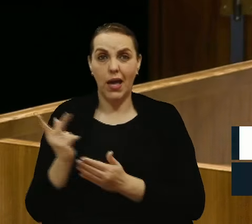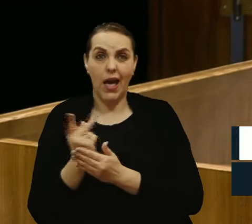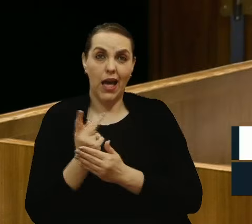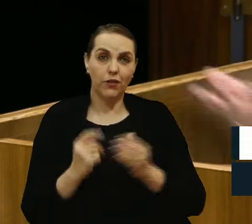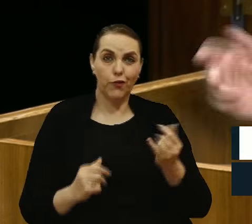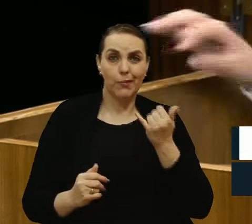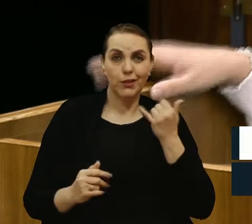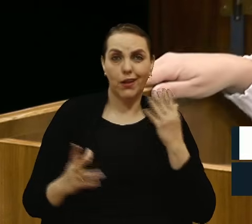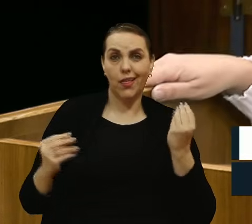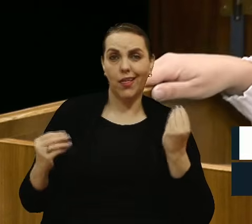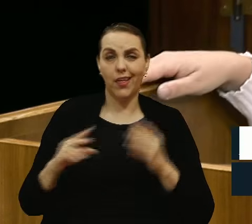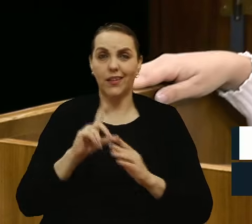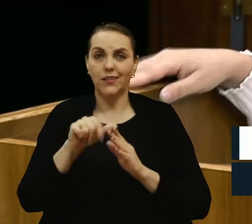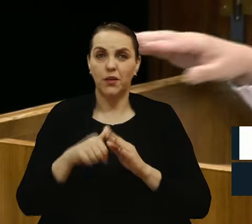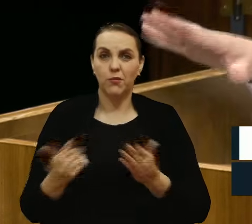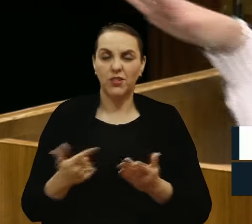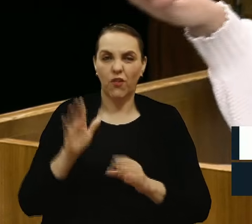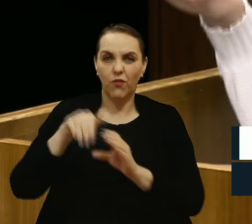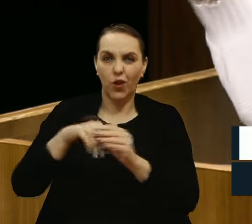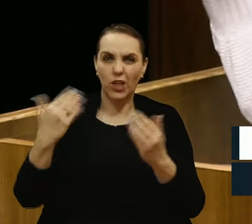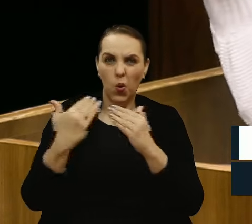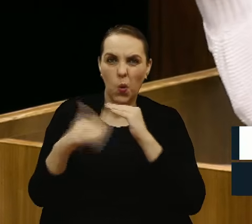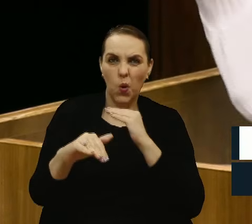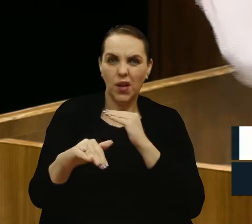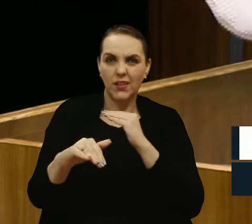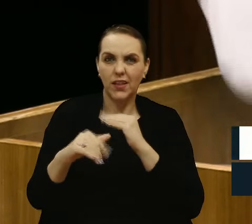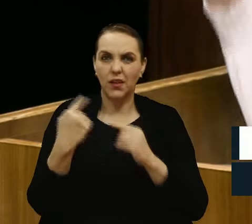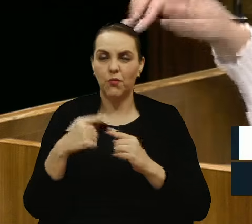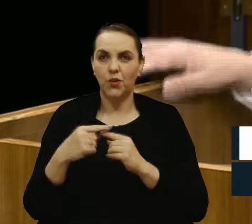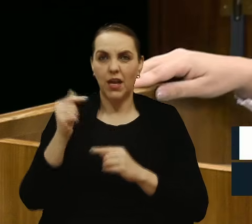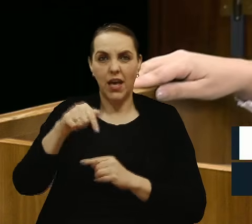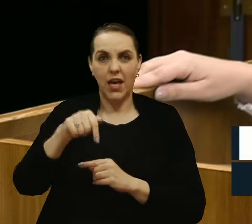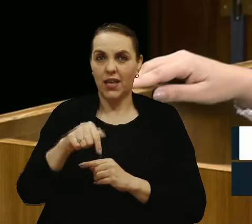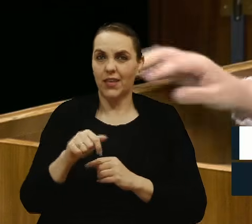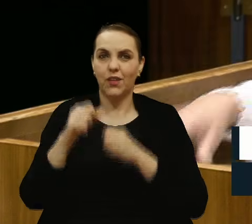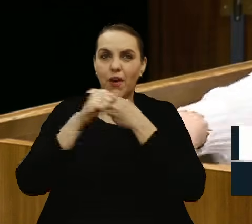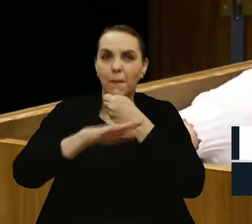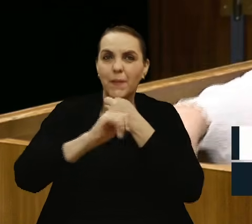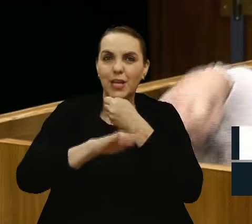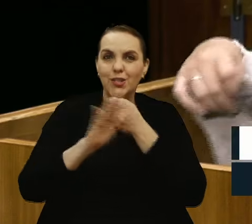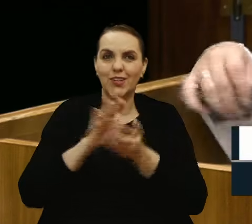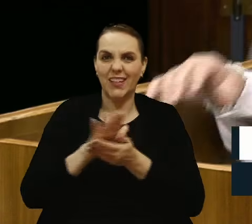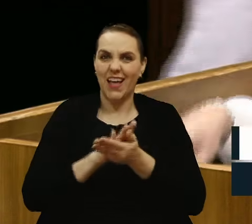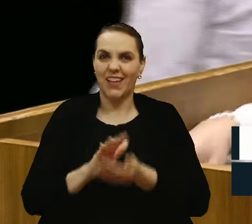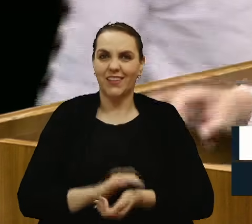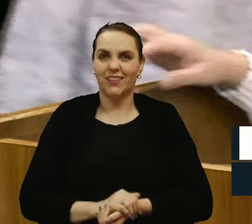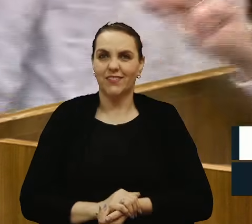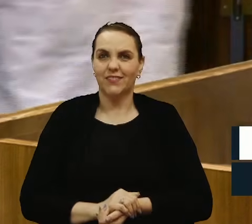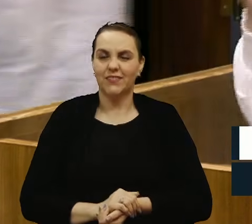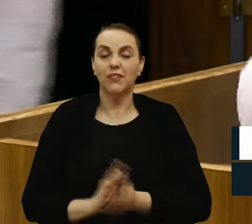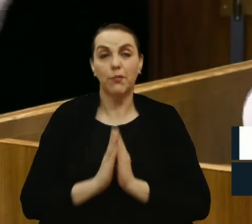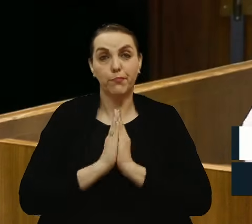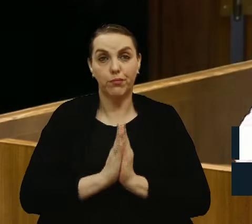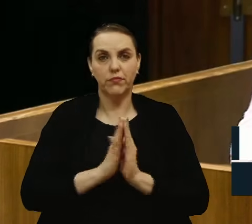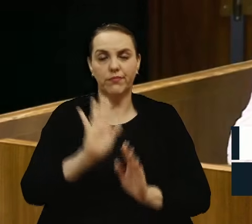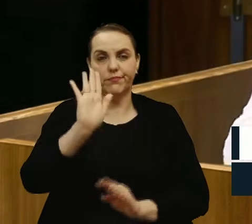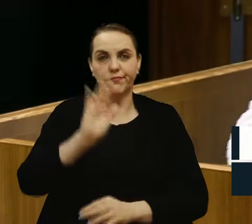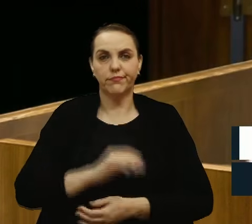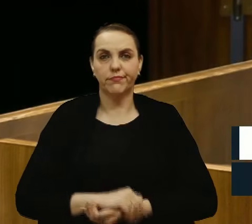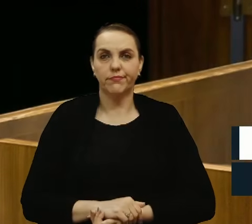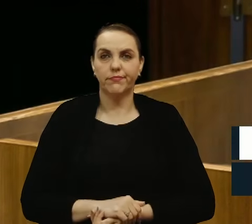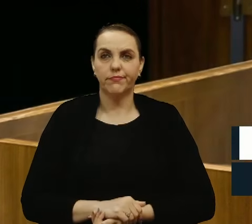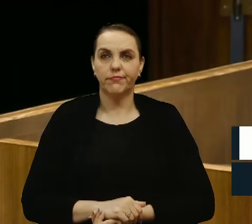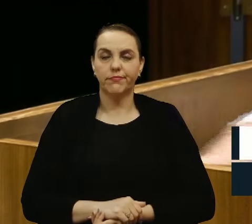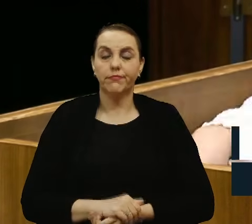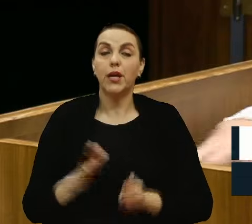daí depois pegar, e daí votar contra aqui só pra... Porque isso daqui não vai pra mídia. Ah, não, né? Mas vamos lá.